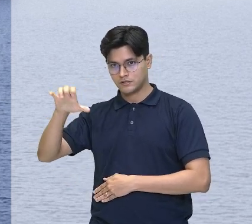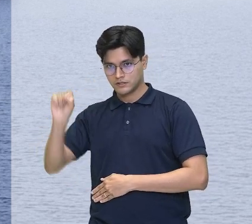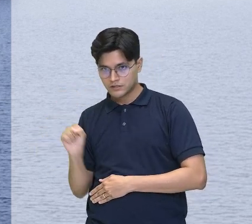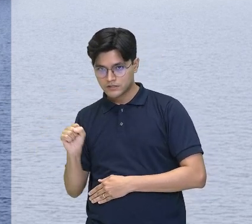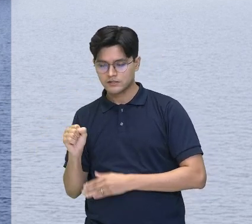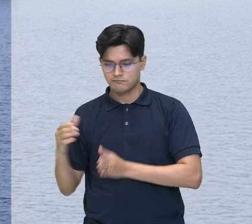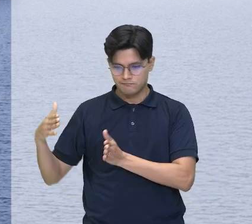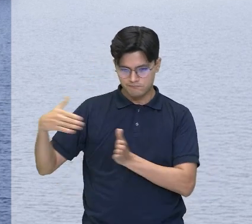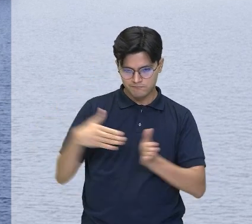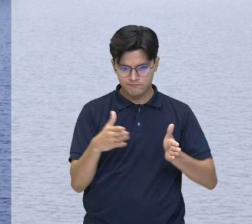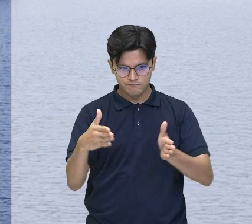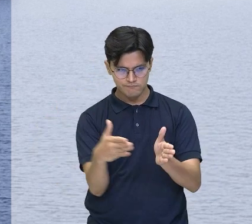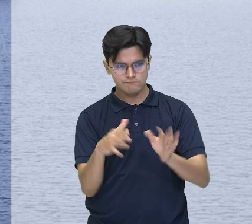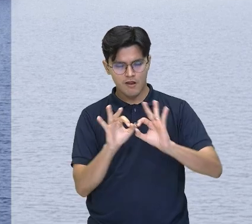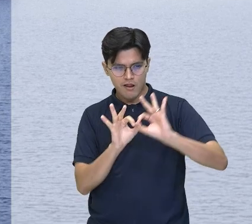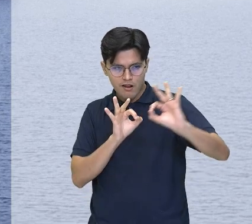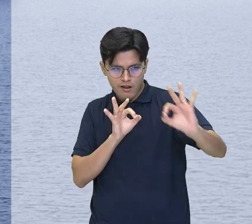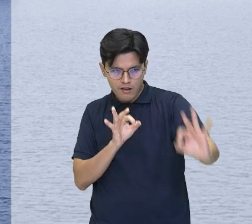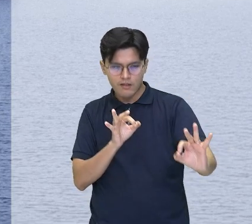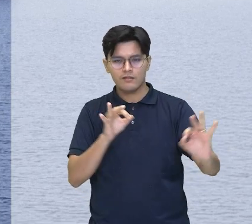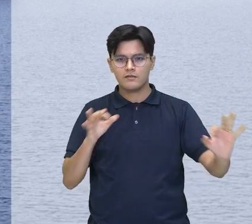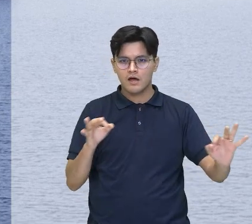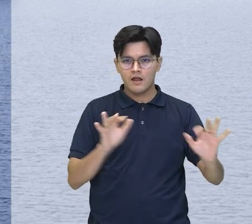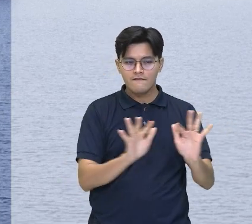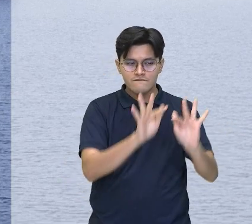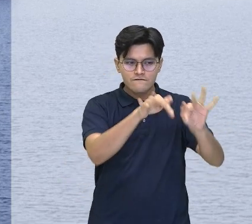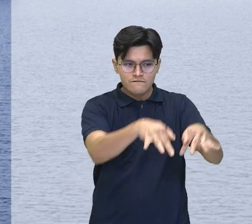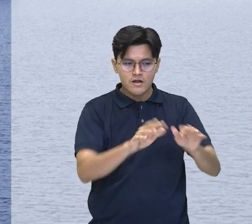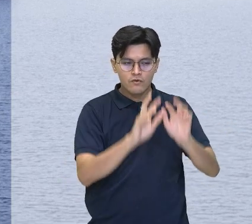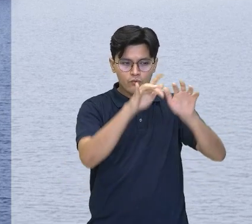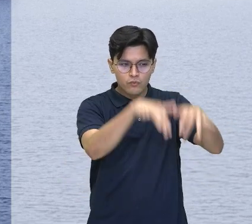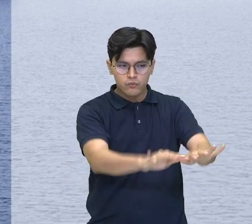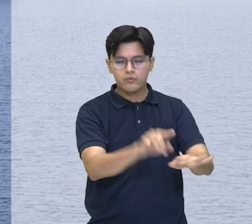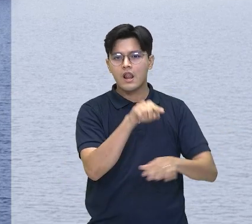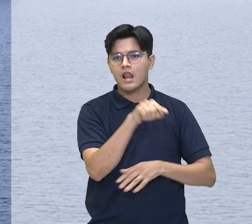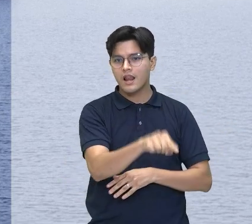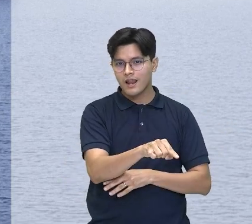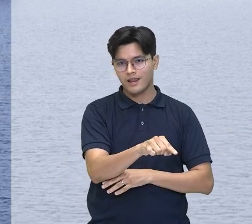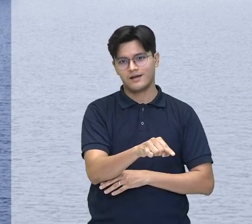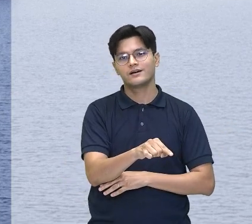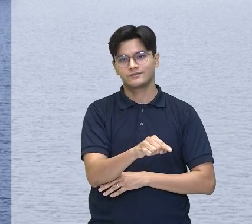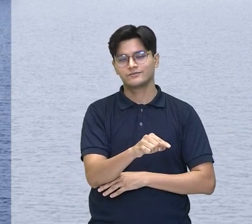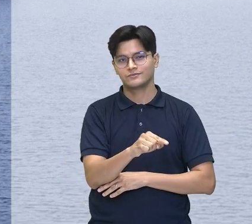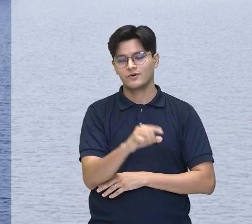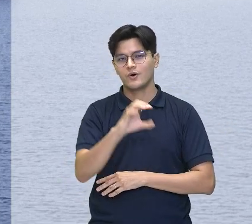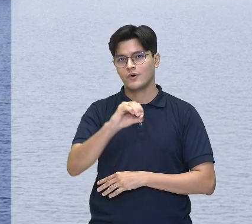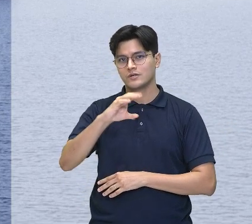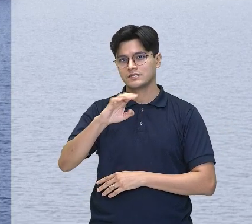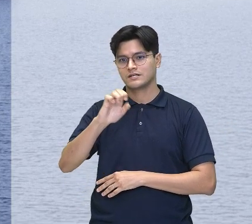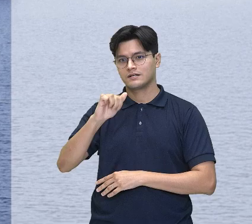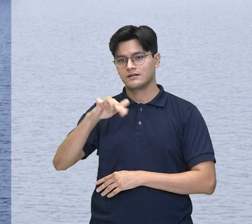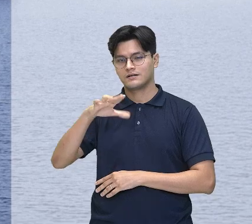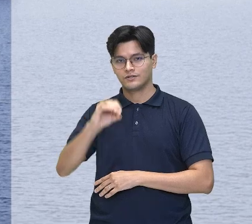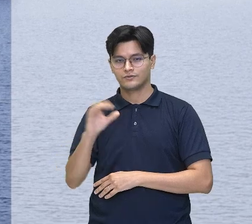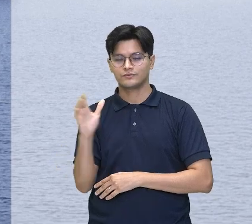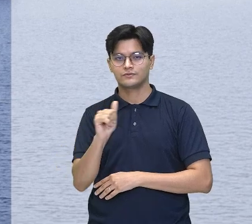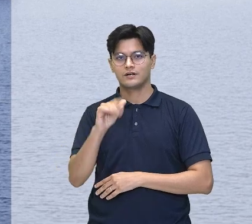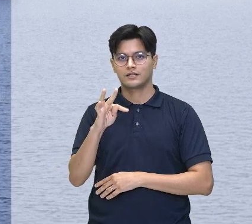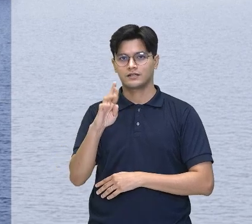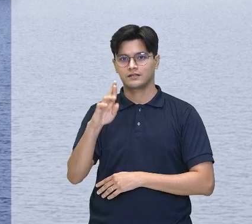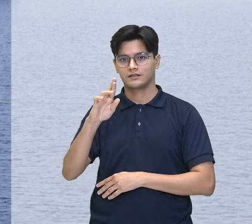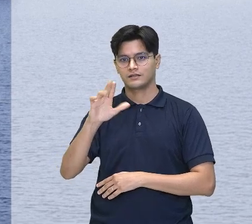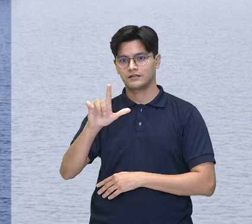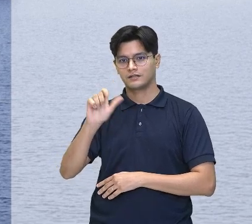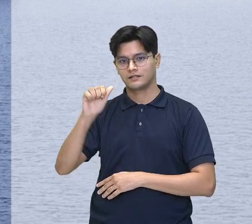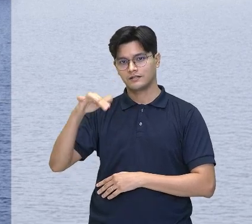até a sua foz lá no Oceano Atlântico. O Rio Amazonas, que é fonte de alimento, de